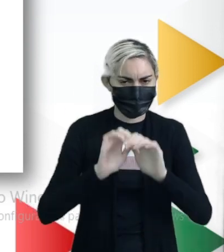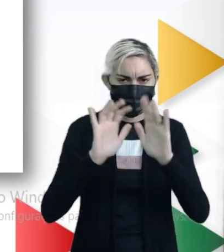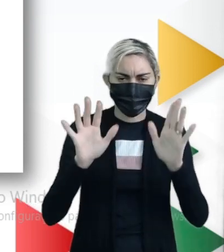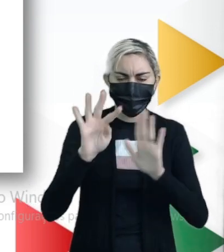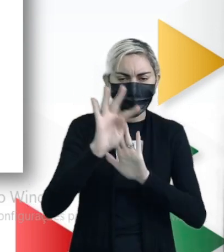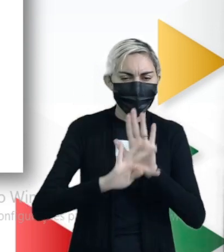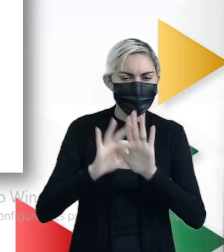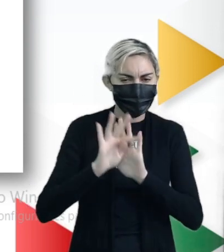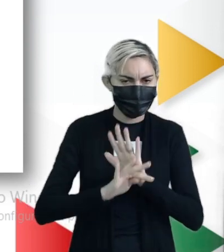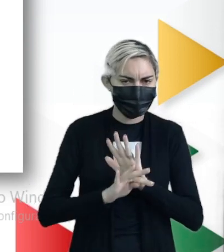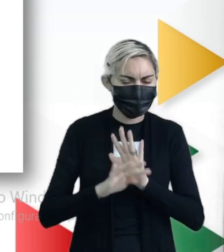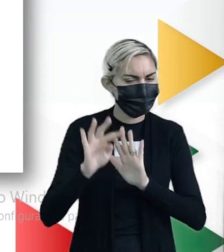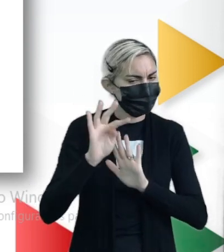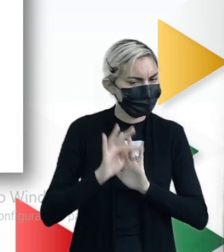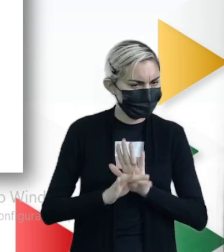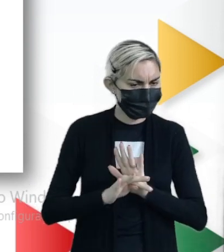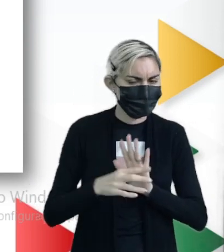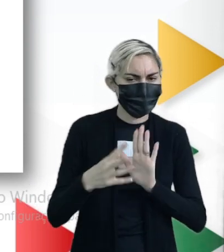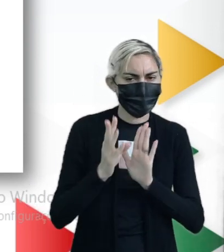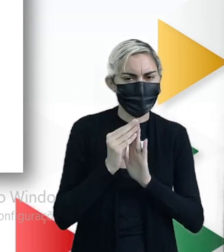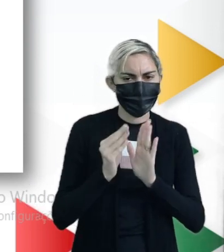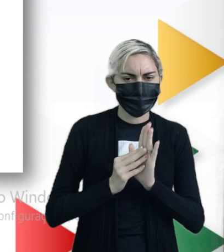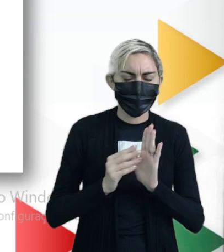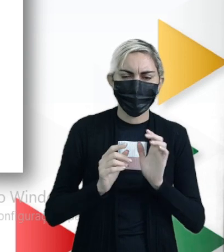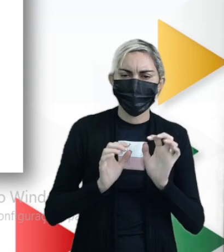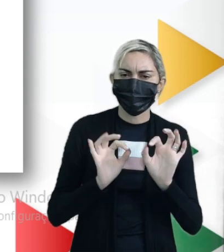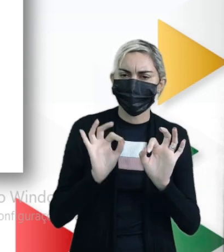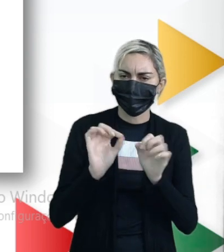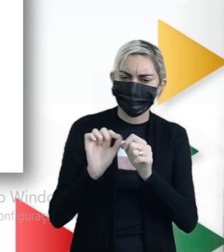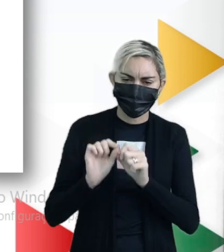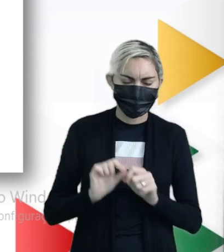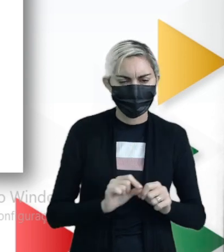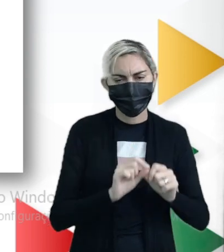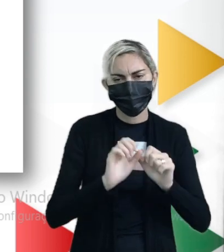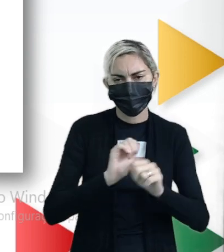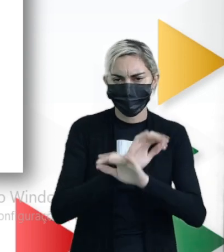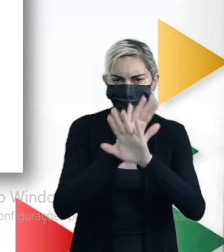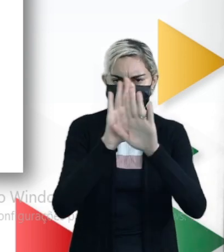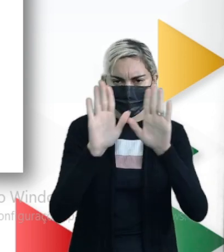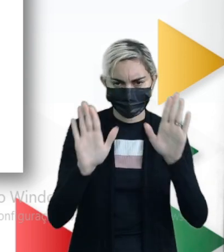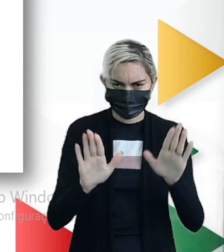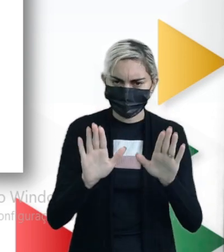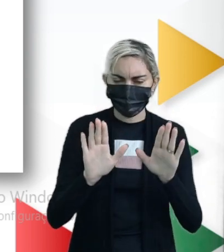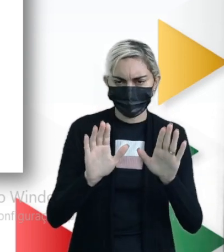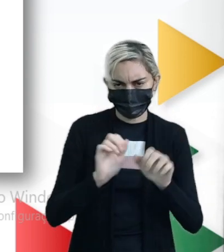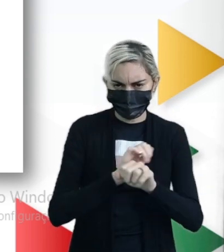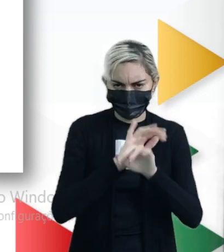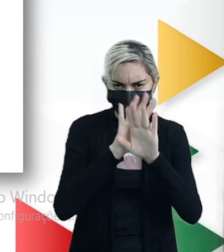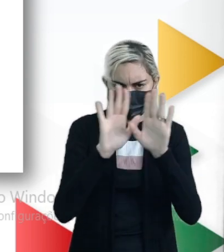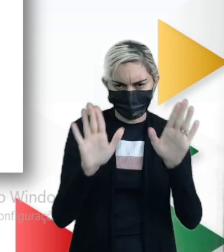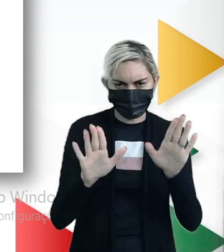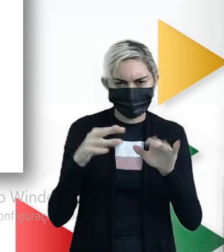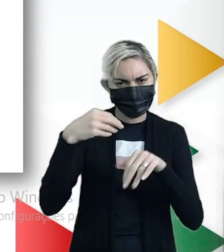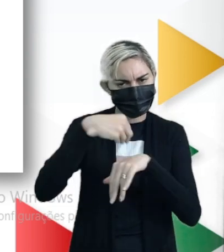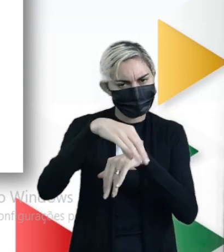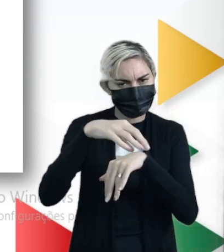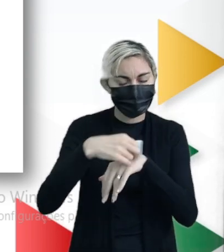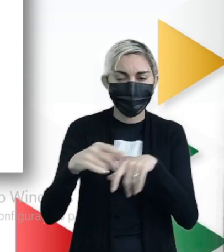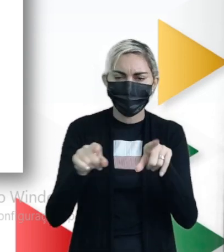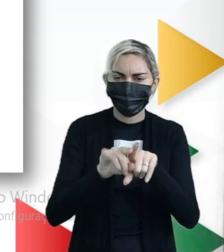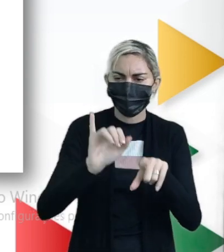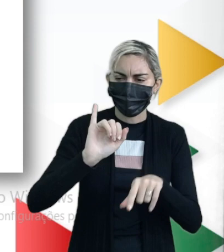no texto. Um texto é composto por formações explícitas, que estão claras, postas, e